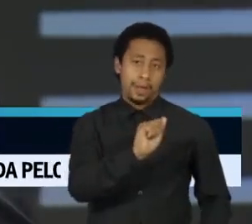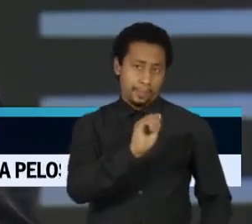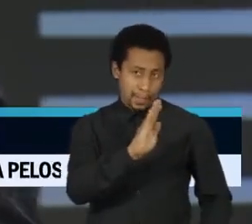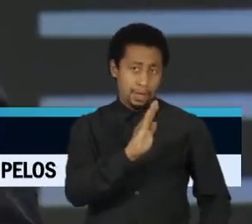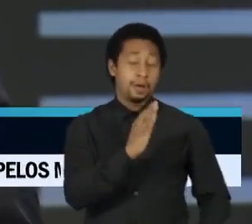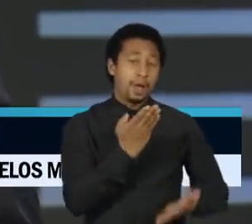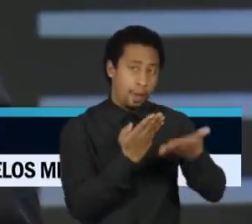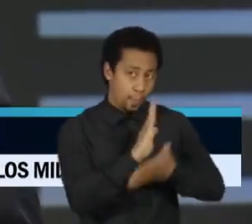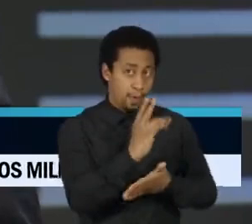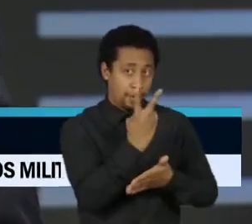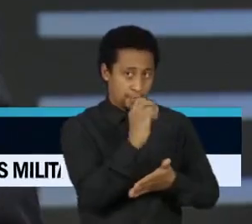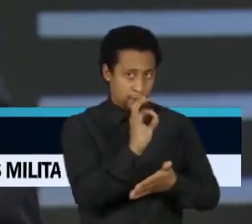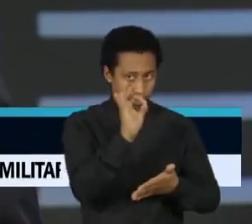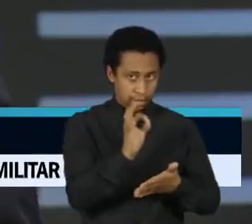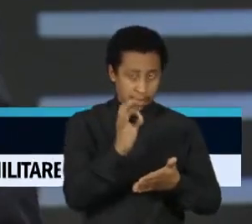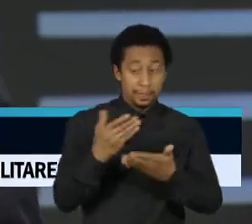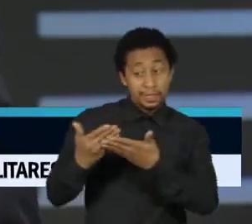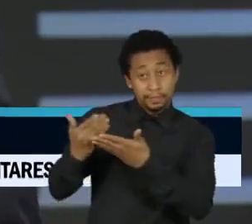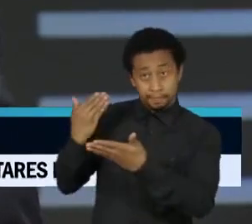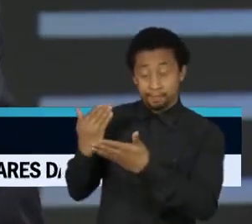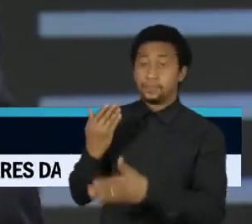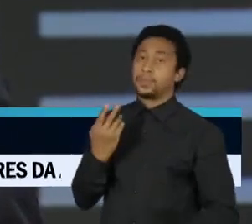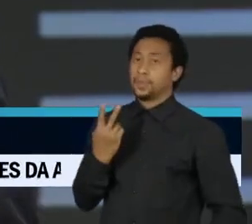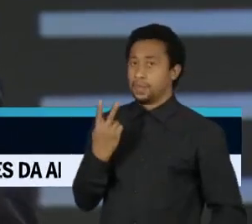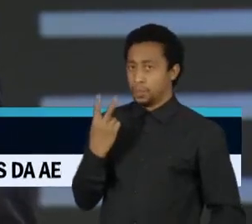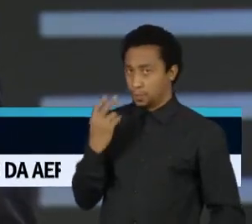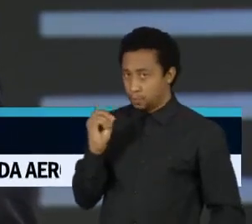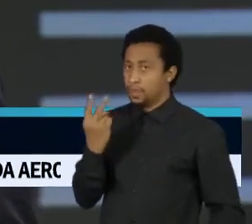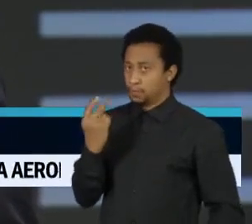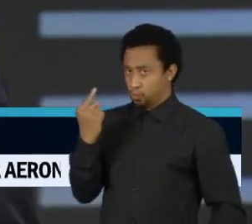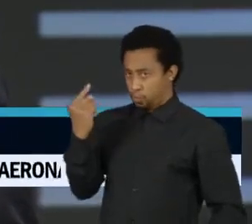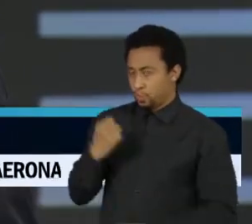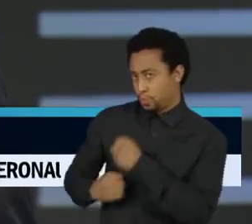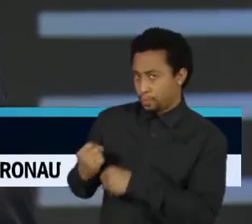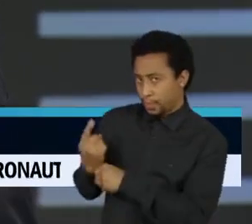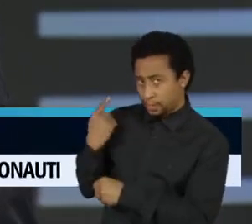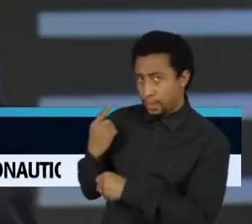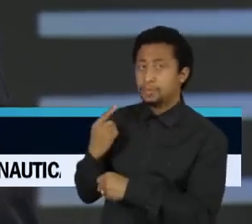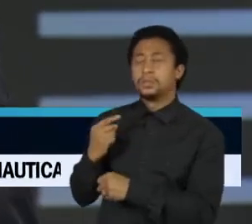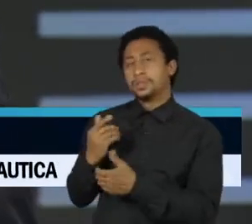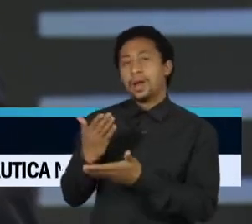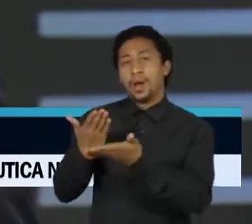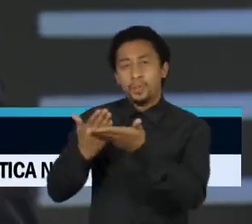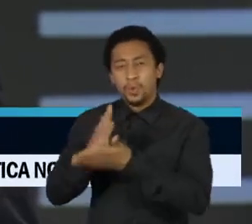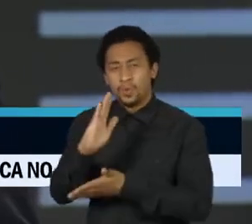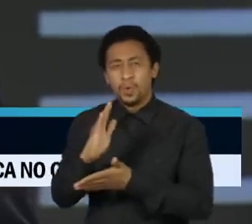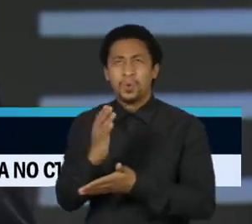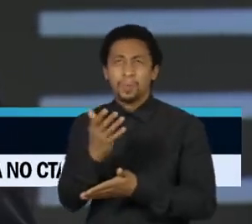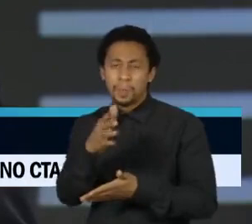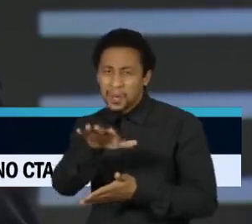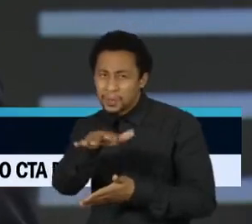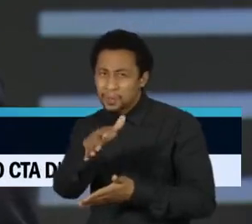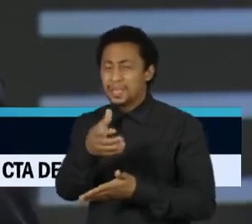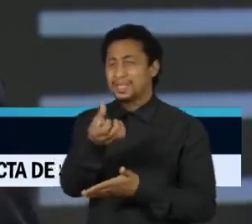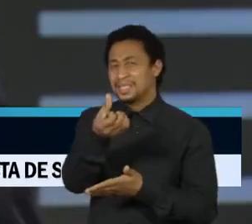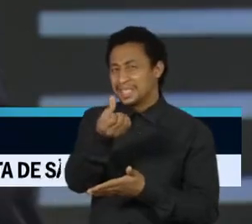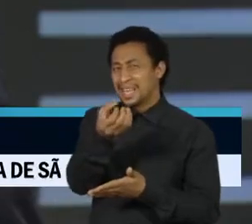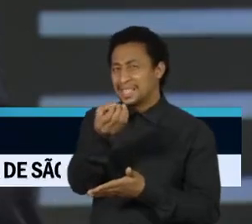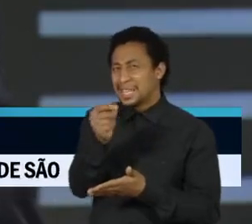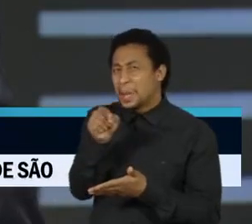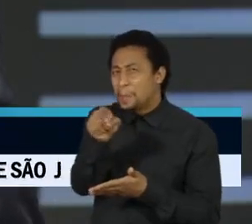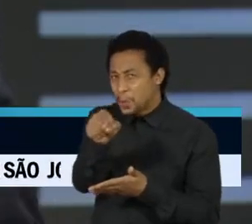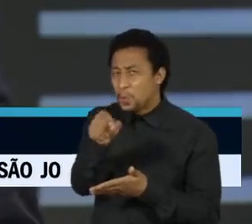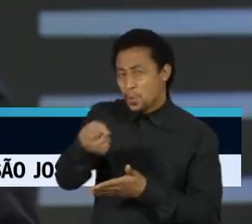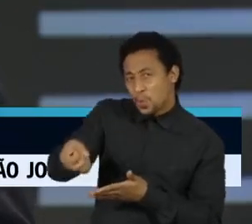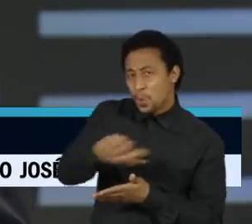Mas no último, em 2021, foi quase 40% de aprovação. Entraram cerca de 50 mil a 60 mil novos advogados no último